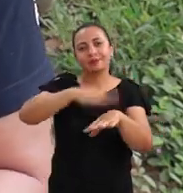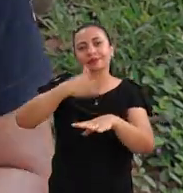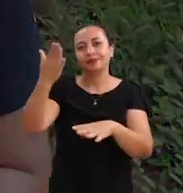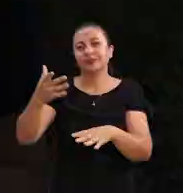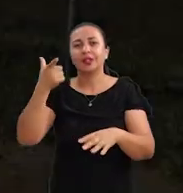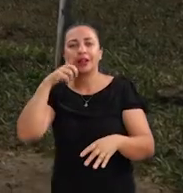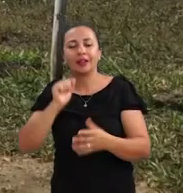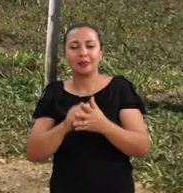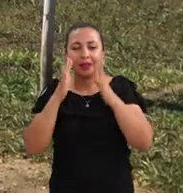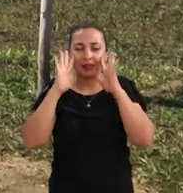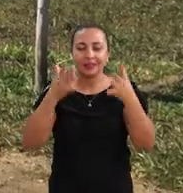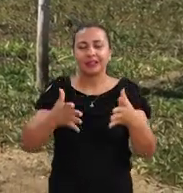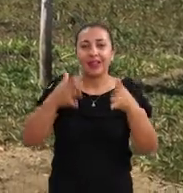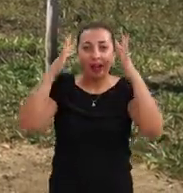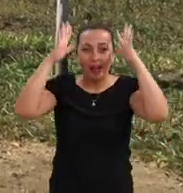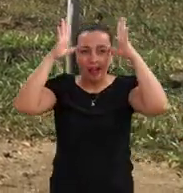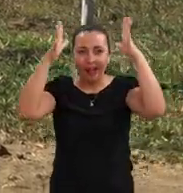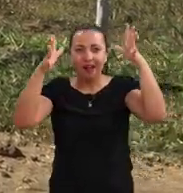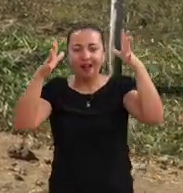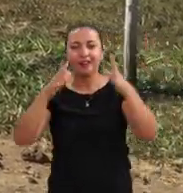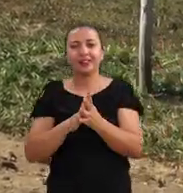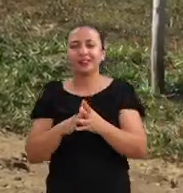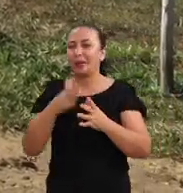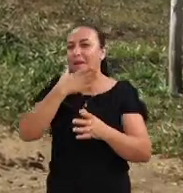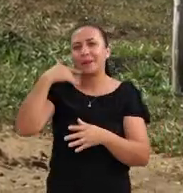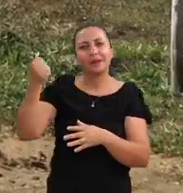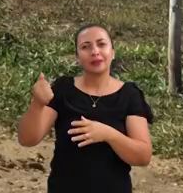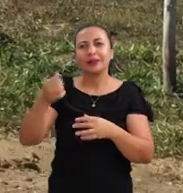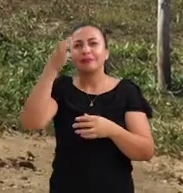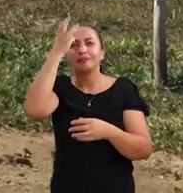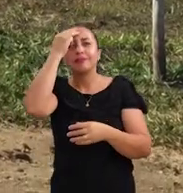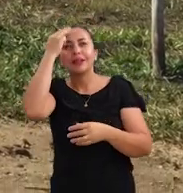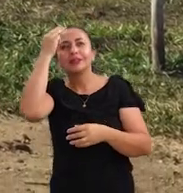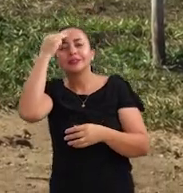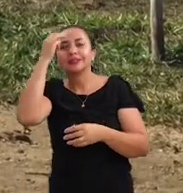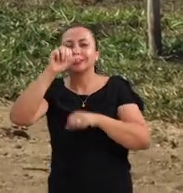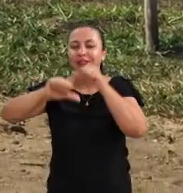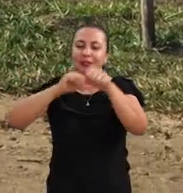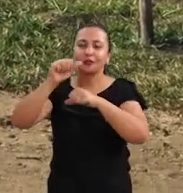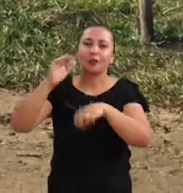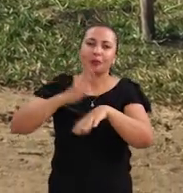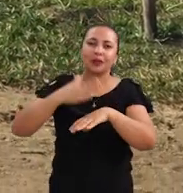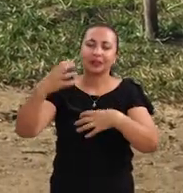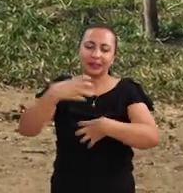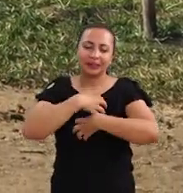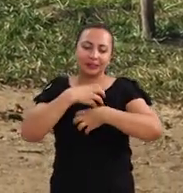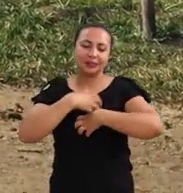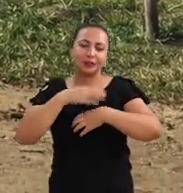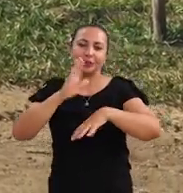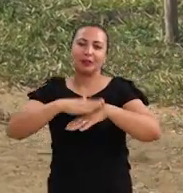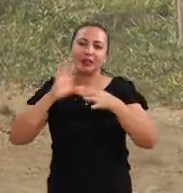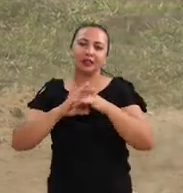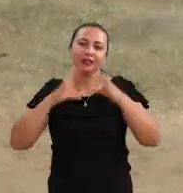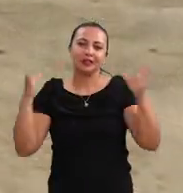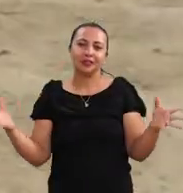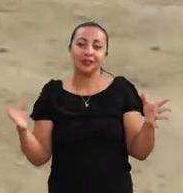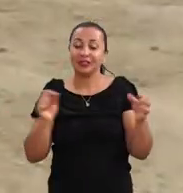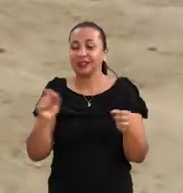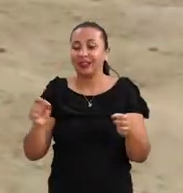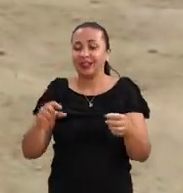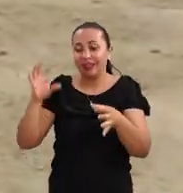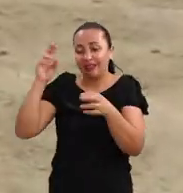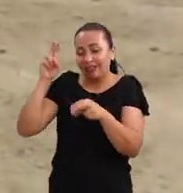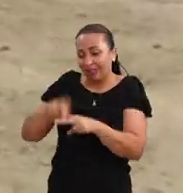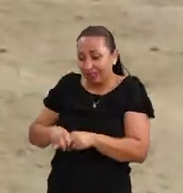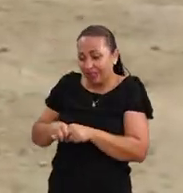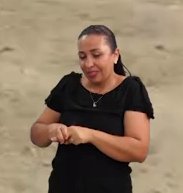mais atenção, ela consegue se aprimorar mais, ela consegue se desenvolver mais e se sente mais livre, sem